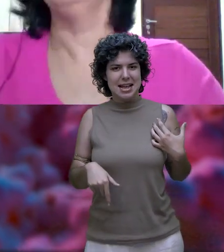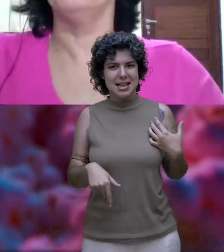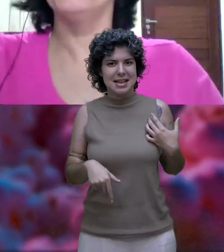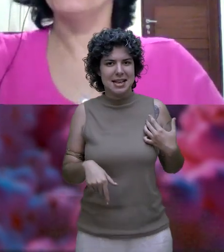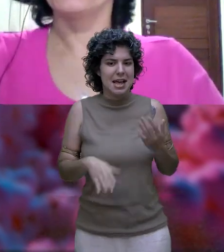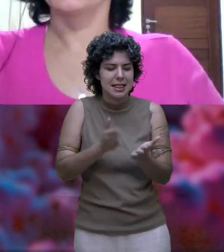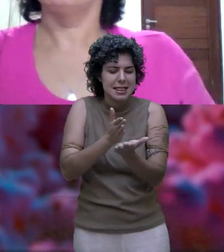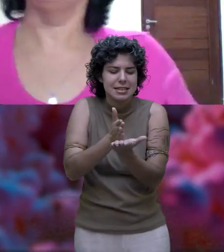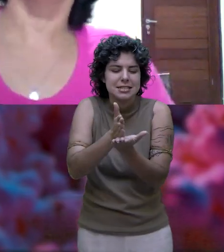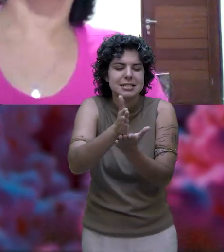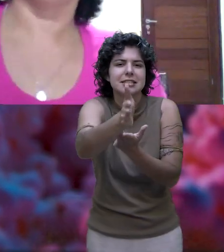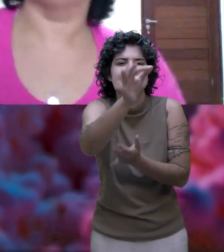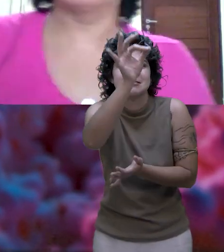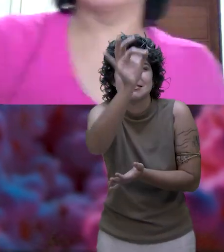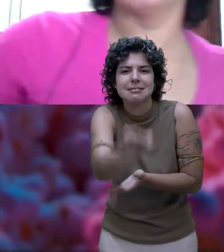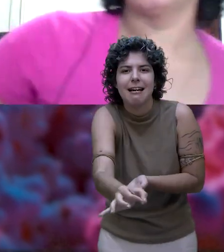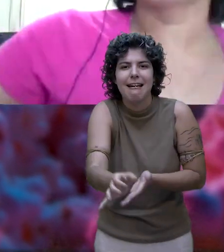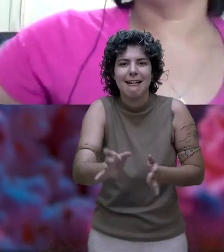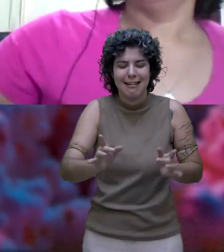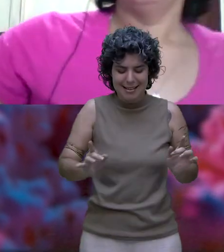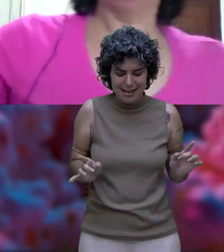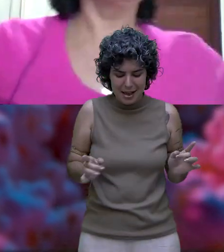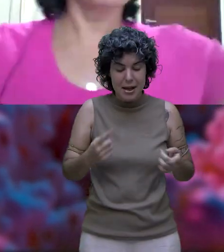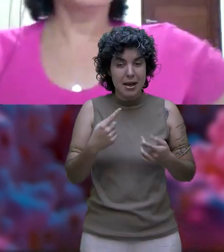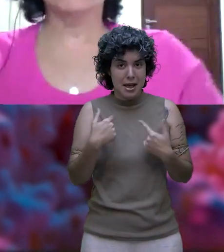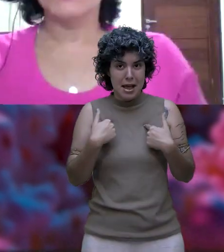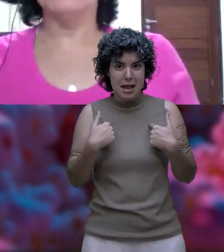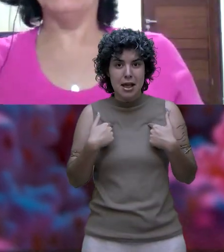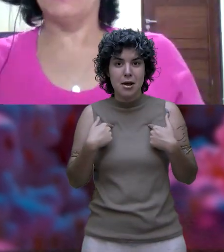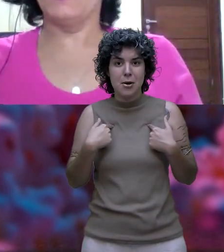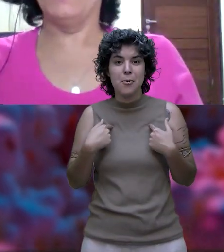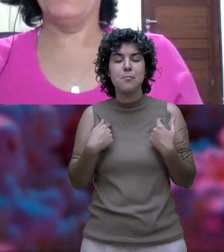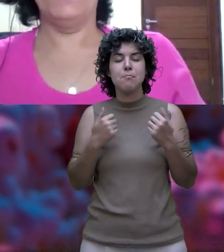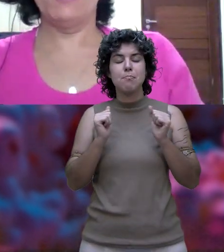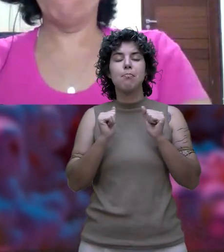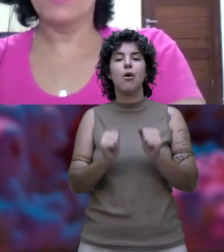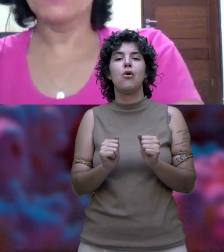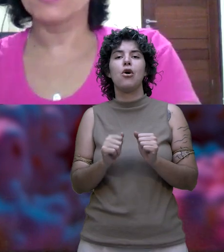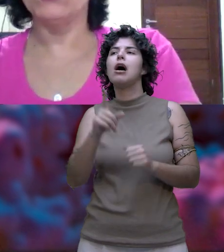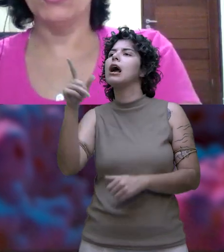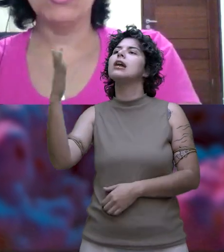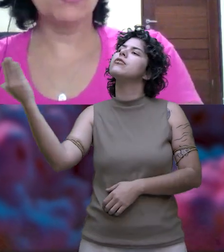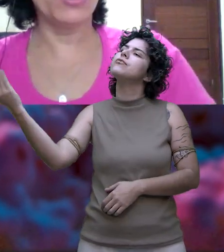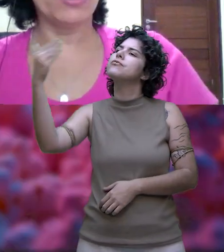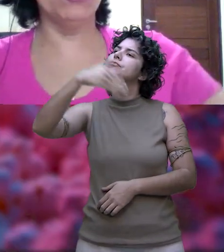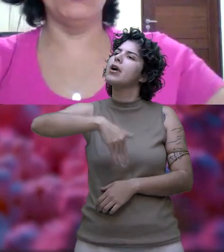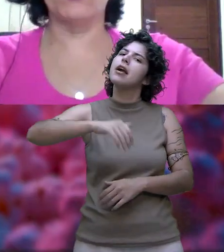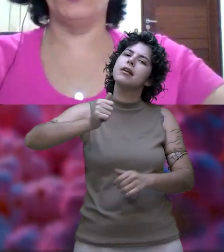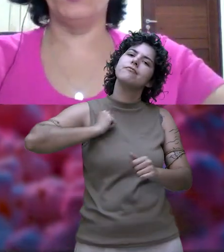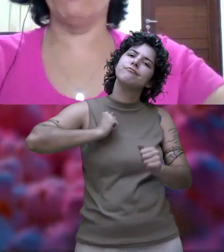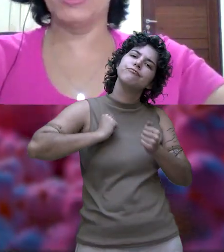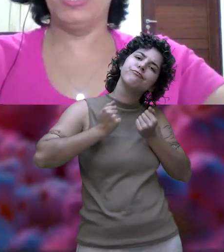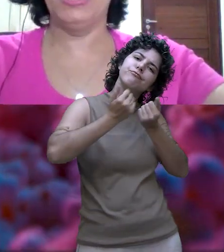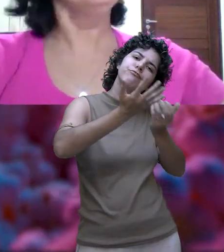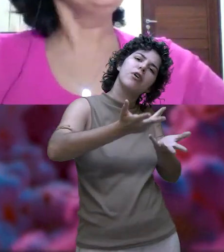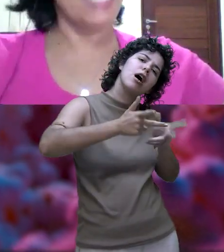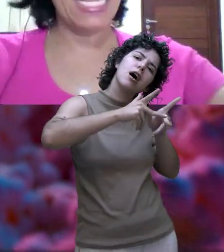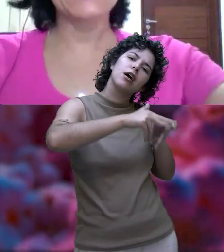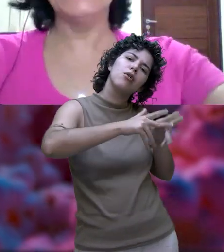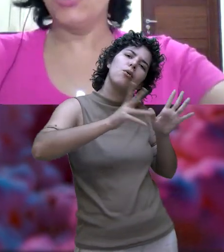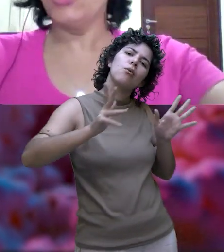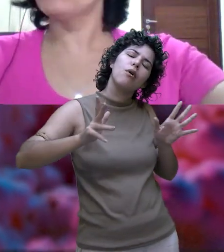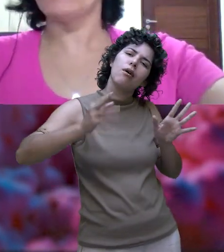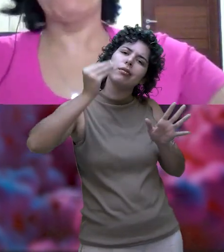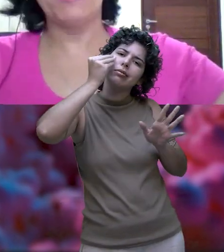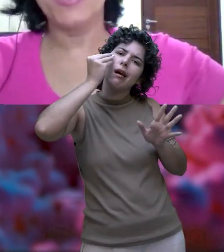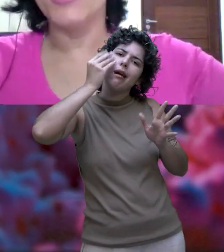que não? Por que eu não vou fazer isso? Porque eles vêm de lá e fazem o nosso, por que o nosso não pode fazer lá? E